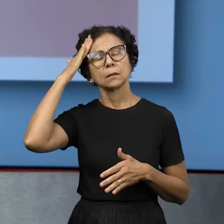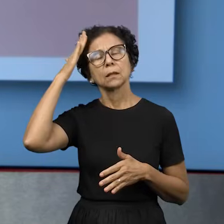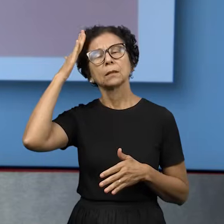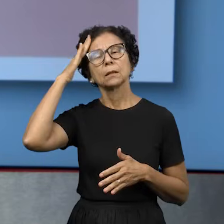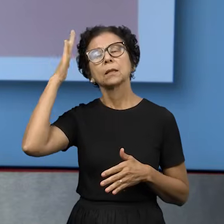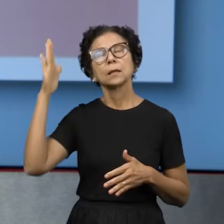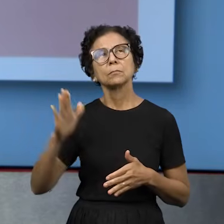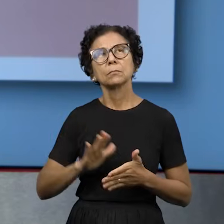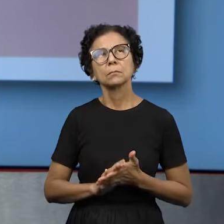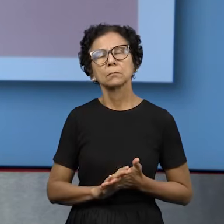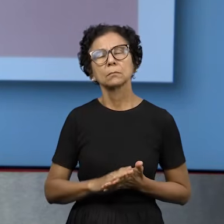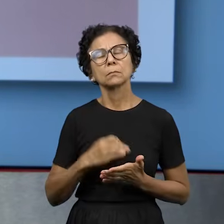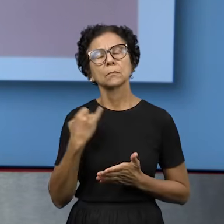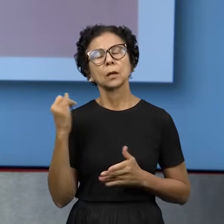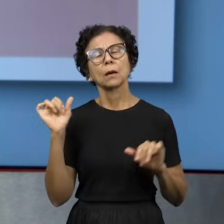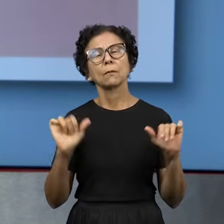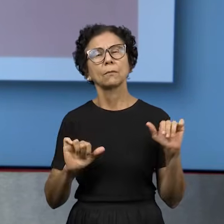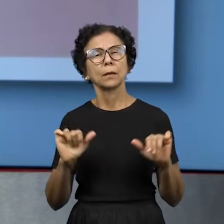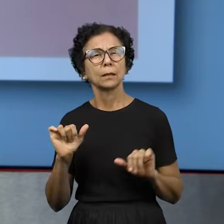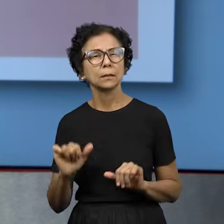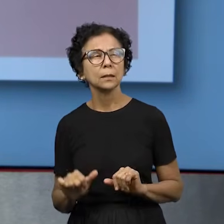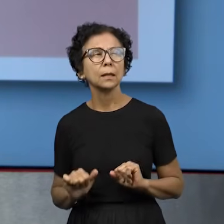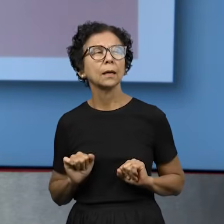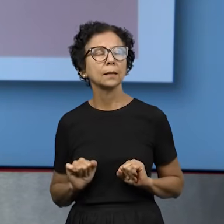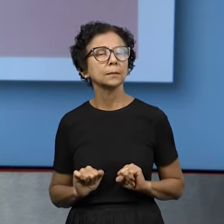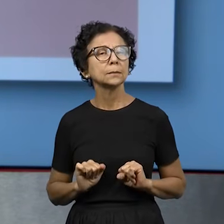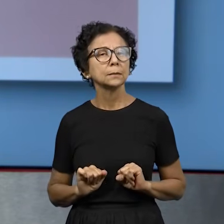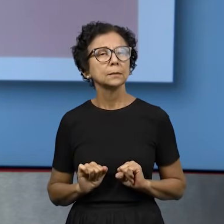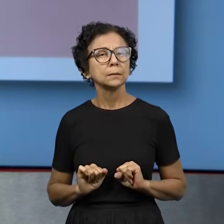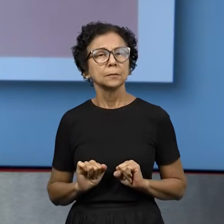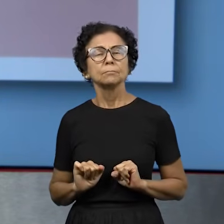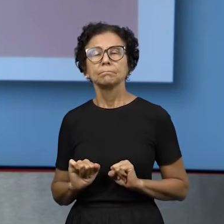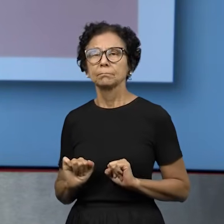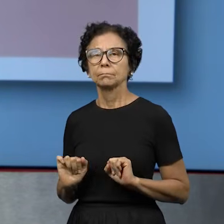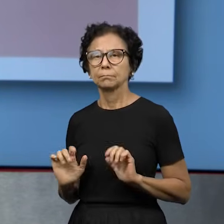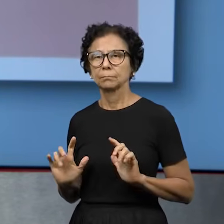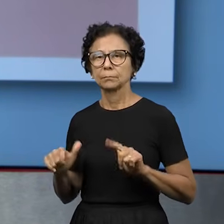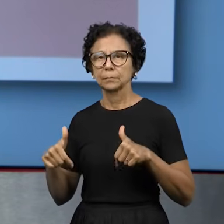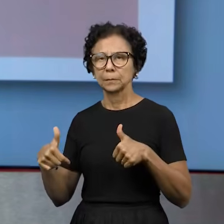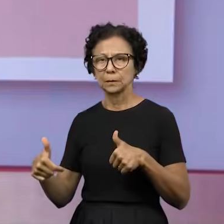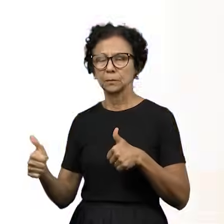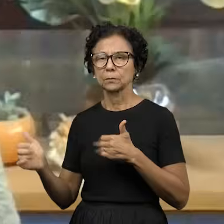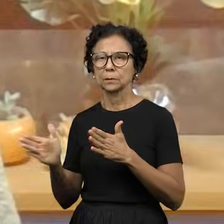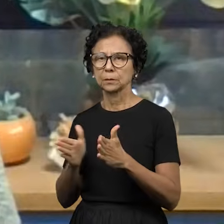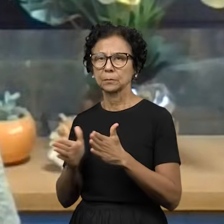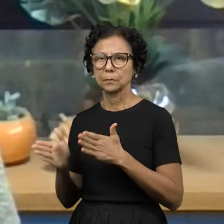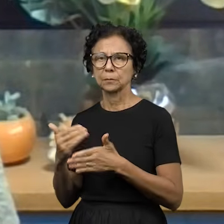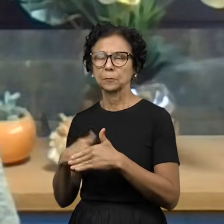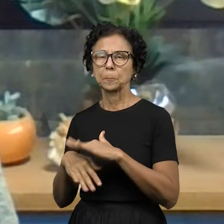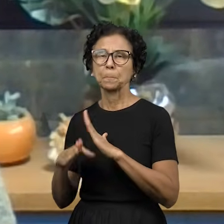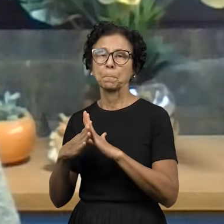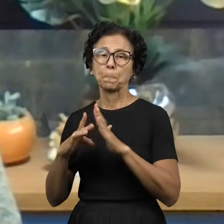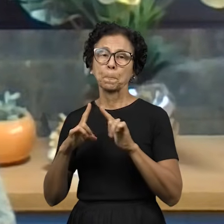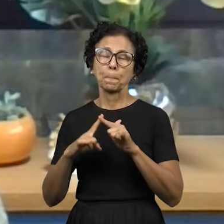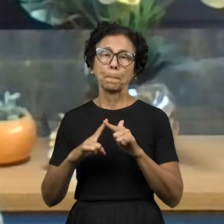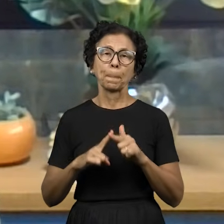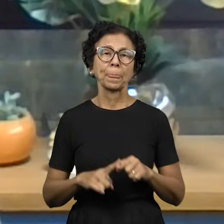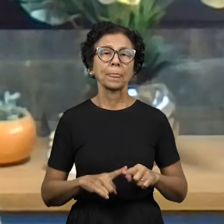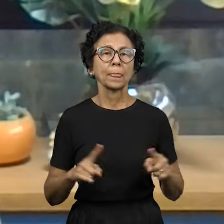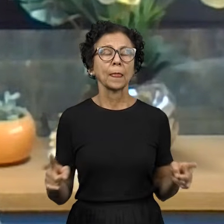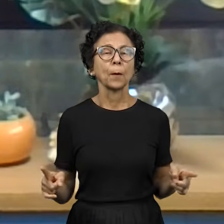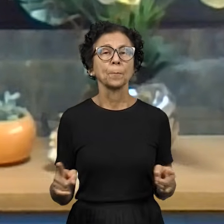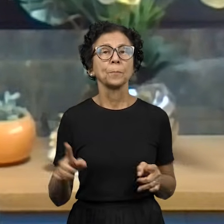seguimos refletindo sobre a abrangência da acessibilidade na igreja. Então, a ação do Espírito